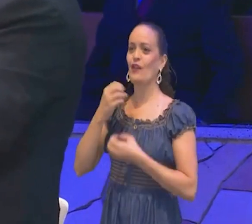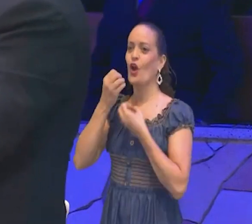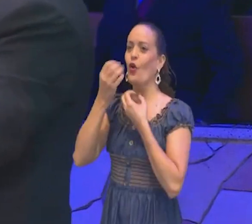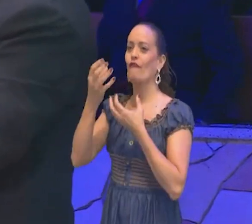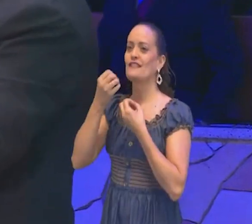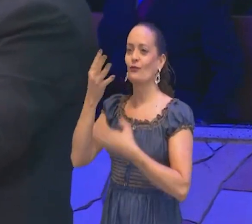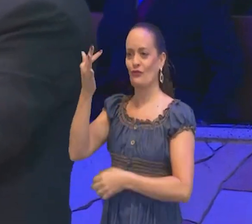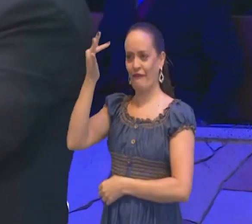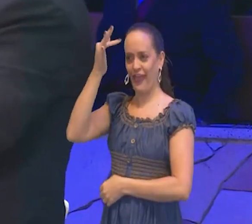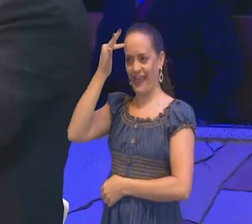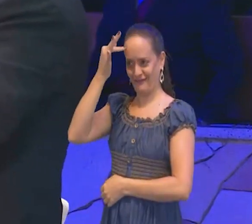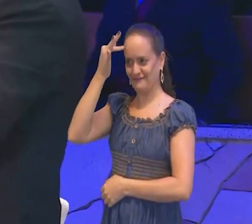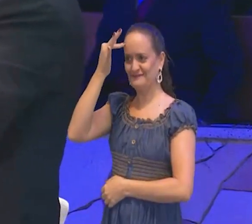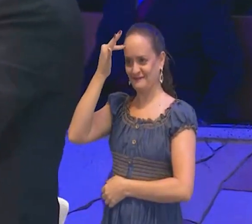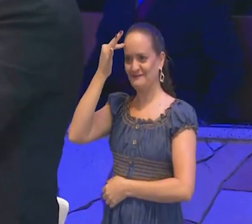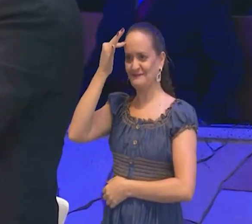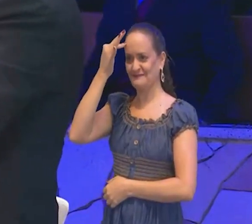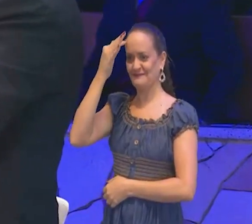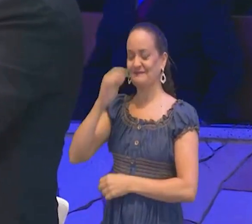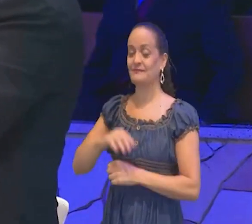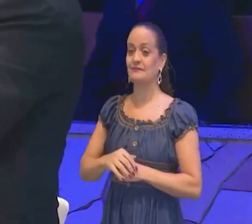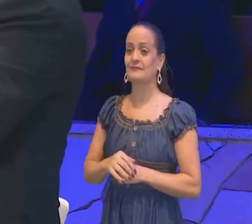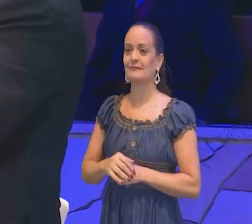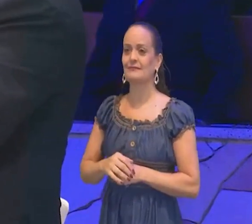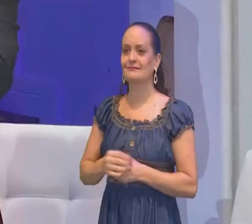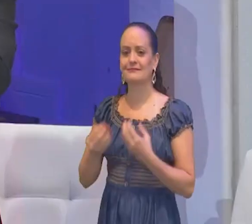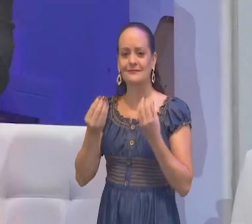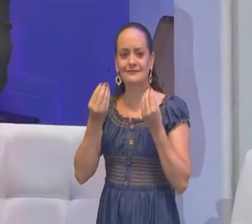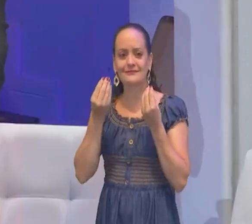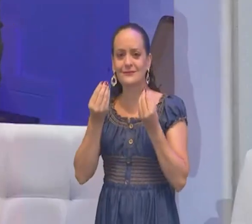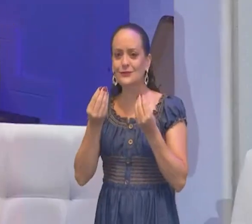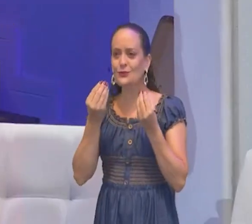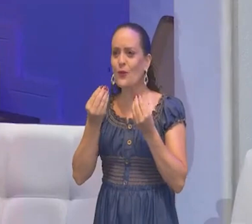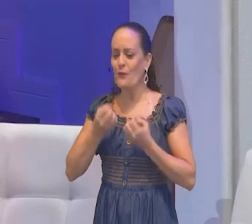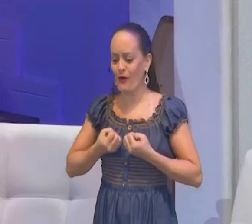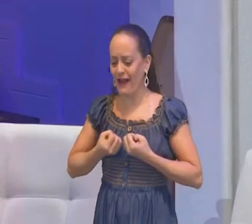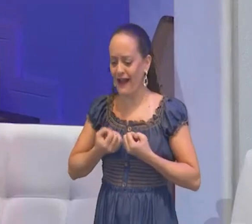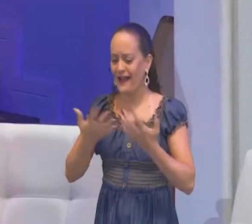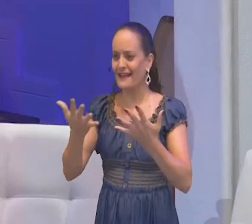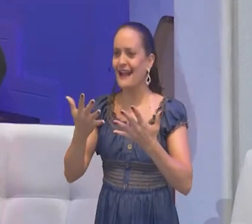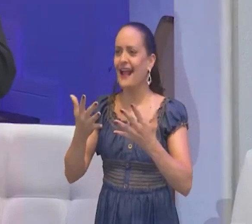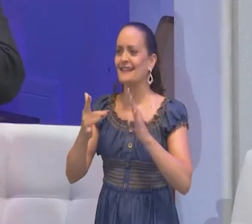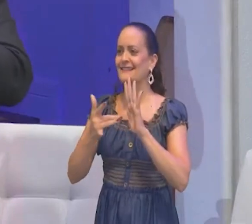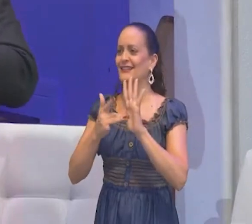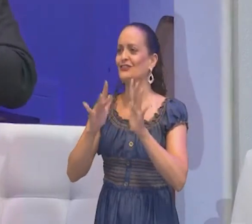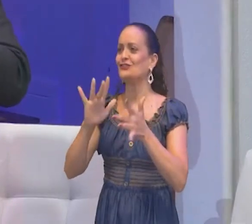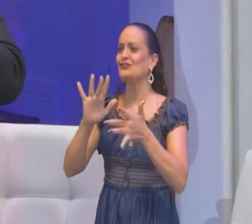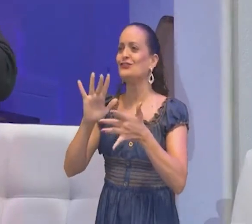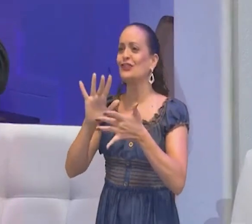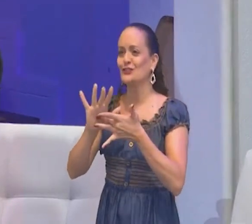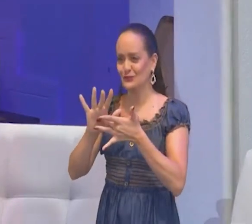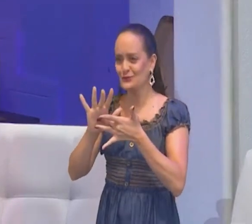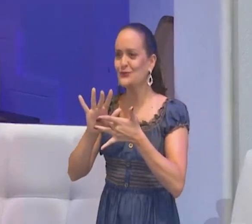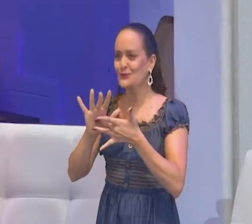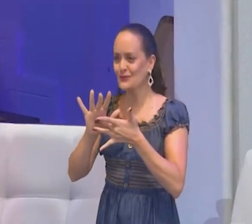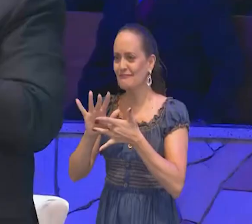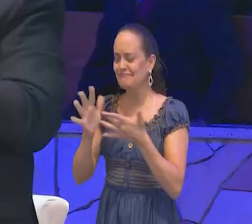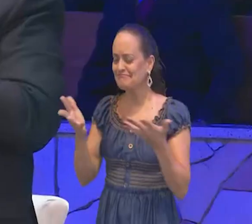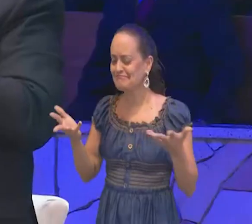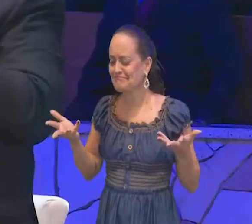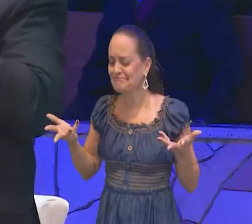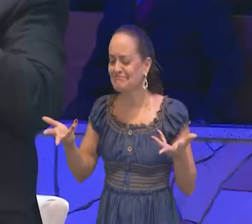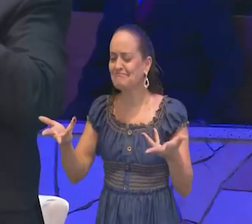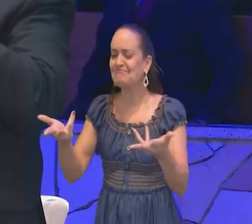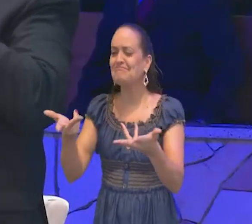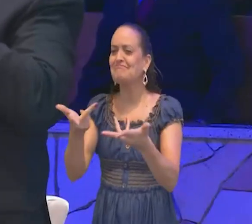puderam perceber como a multiforme graça de Deus, ou seja, como a variada forma de